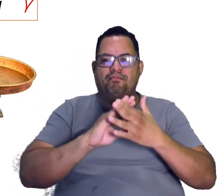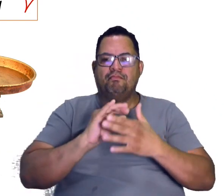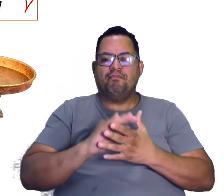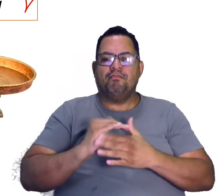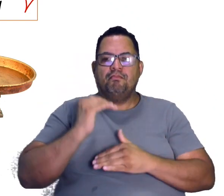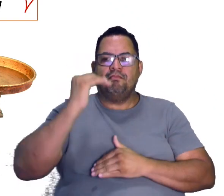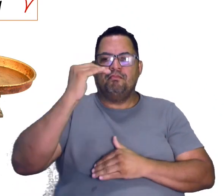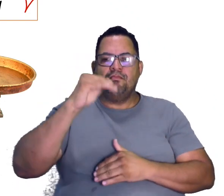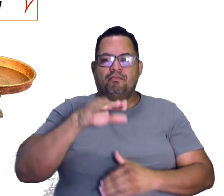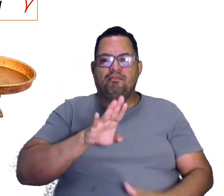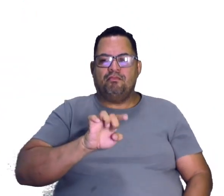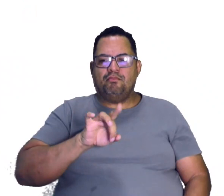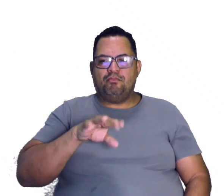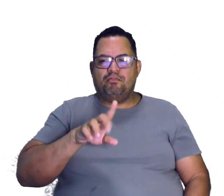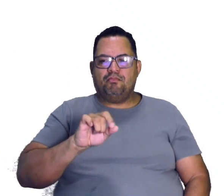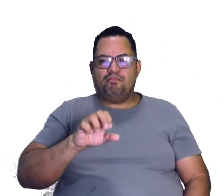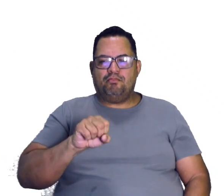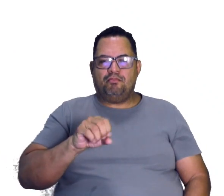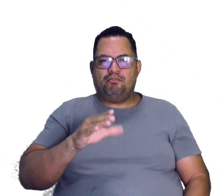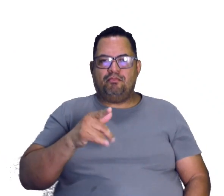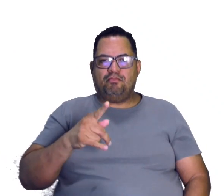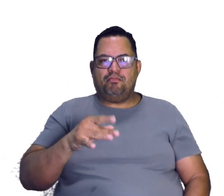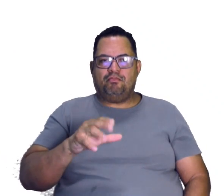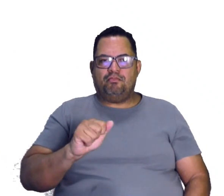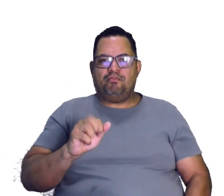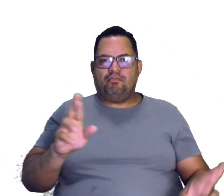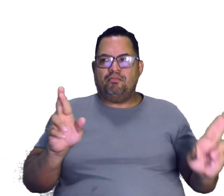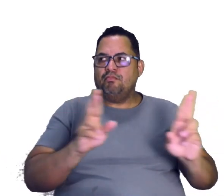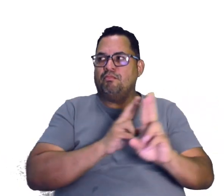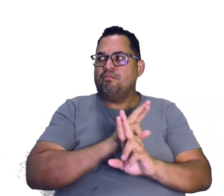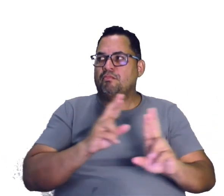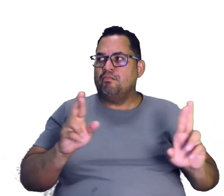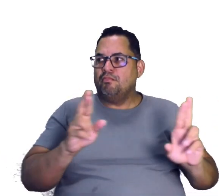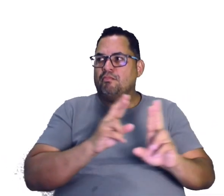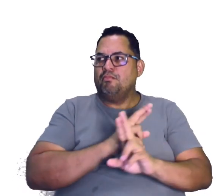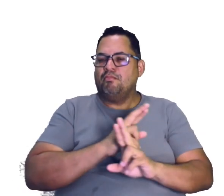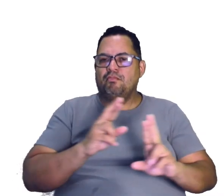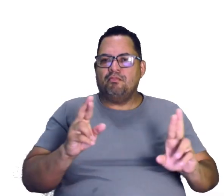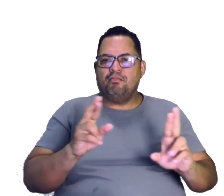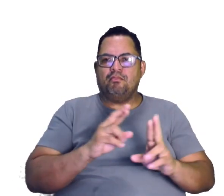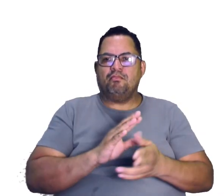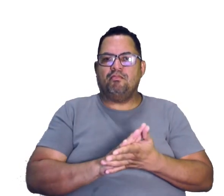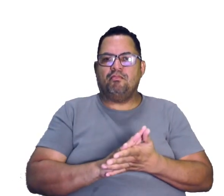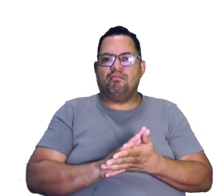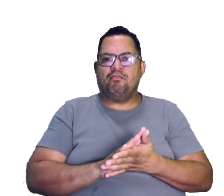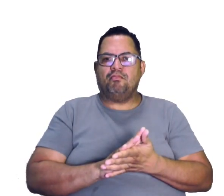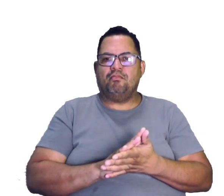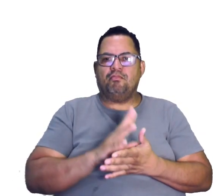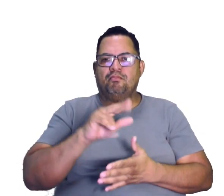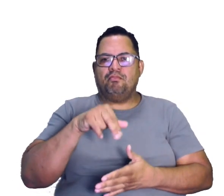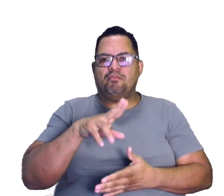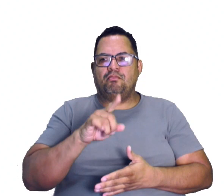de múltiplos, né? E a relação entre as unidades de massa nós temos,